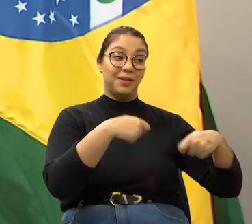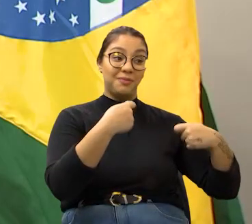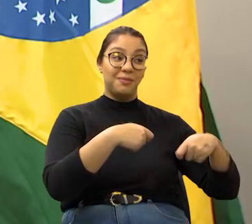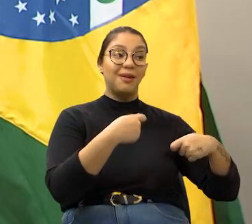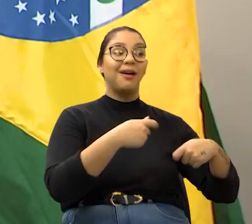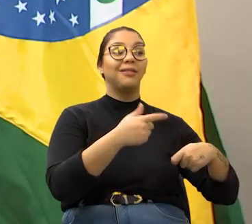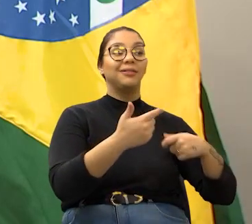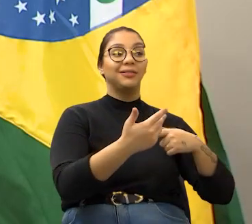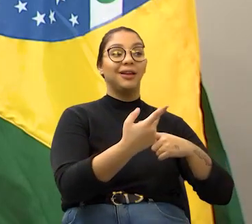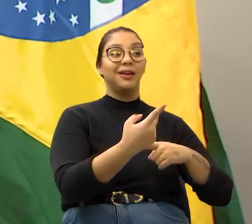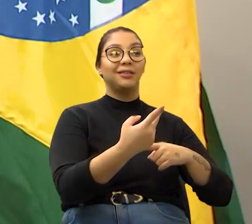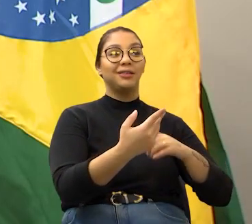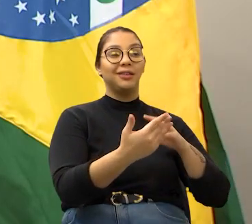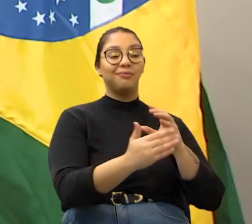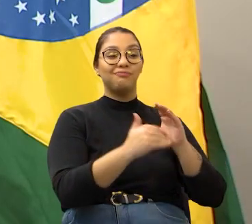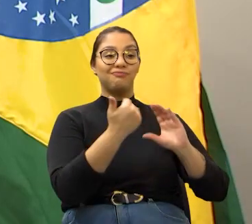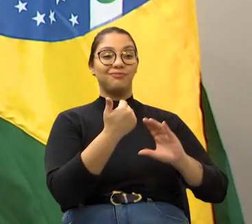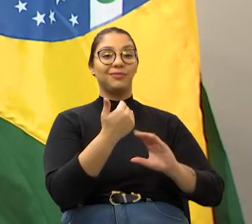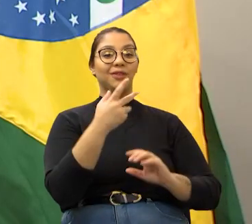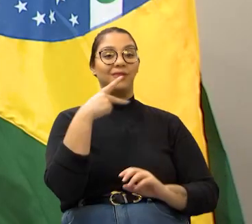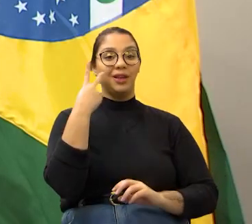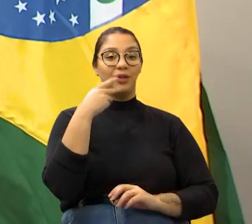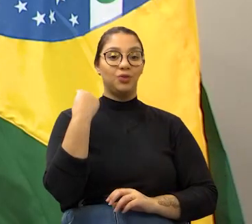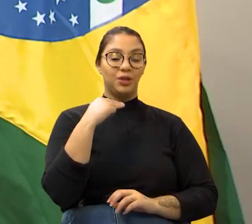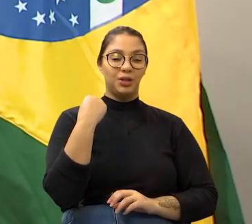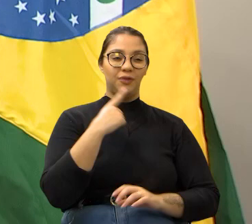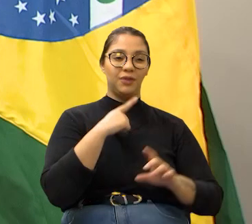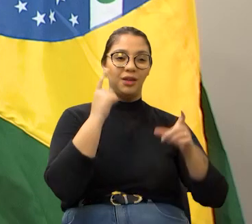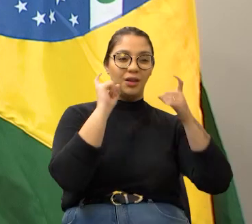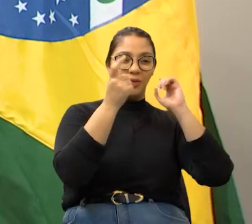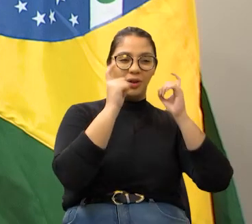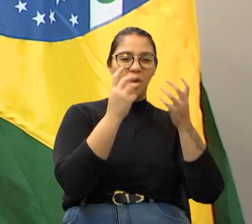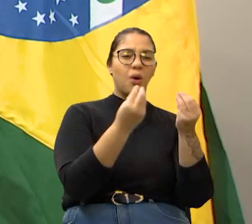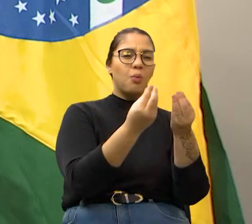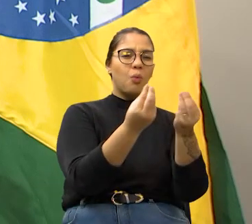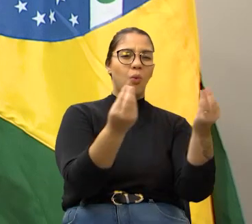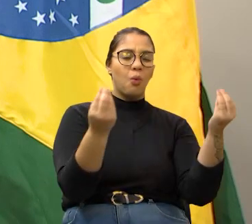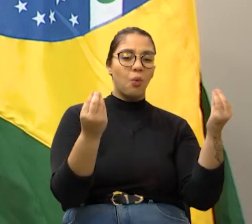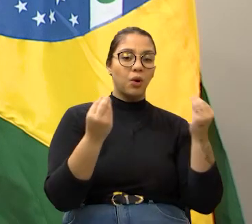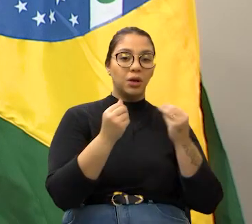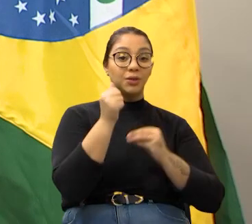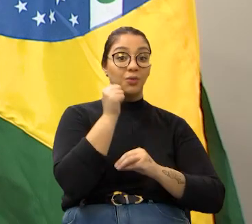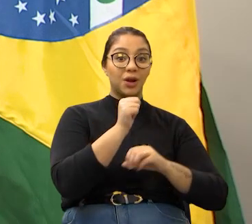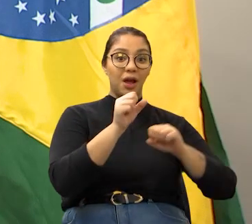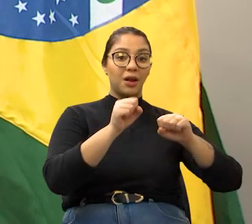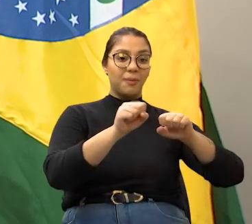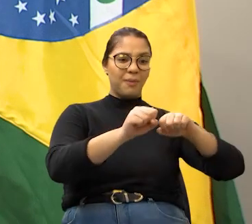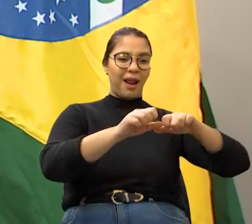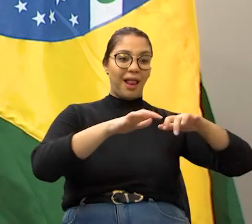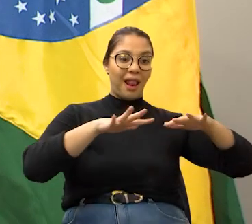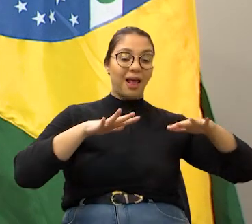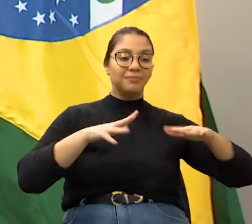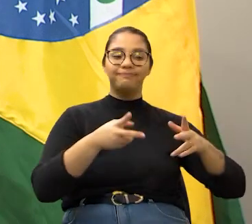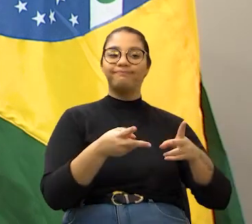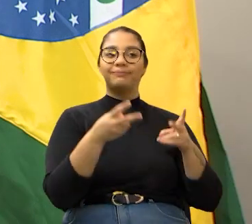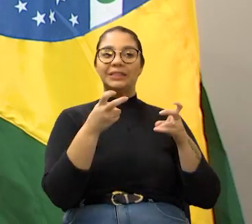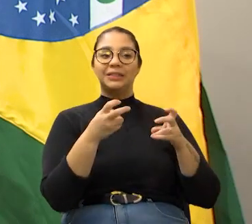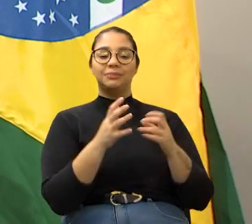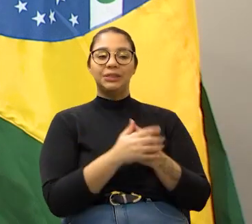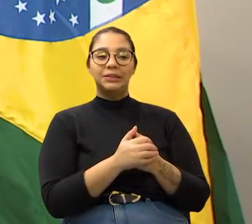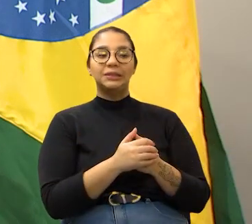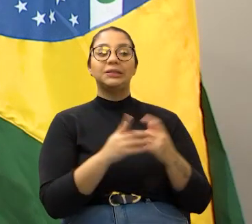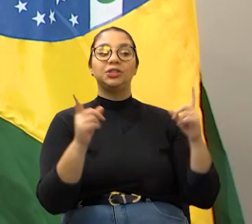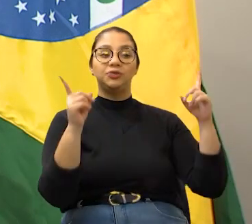Essa é uma demanda que foi trazida pela vereadora Mariana Conte. Ela, numa reunião que fez com muitas mulheres, o plenário